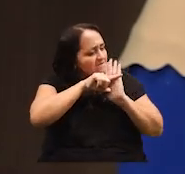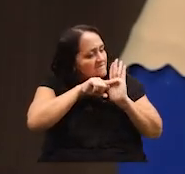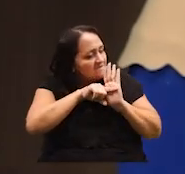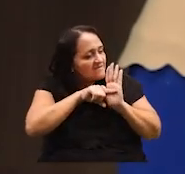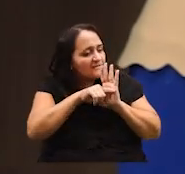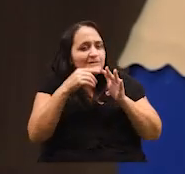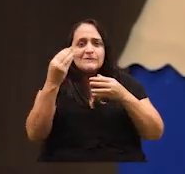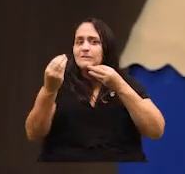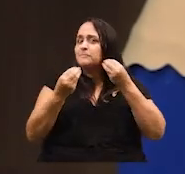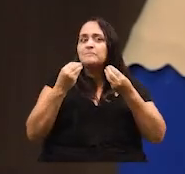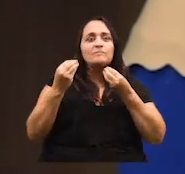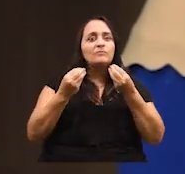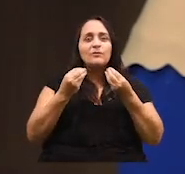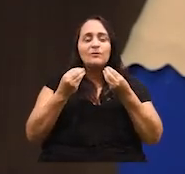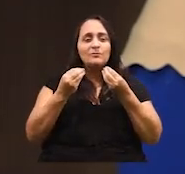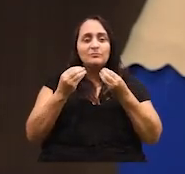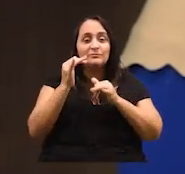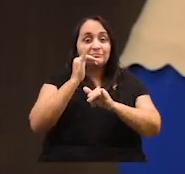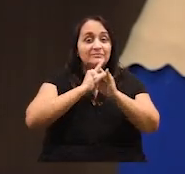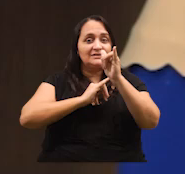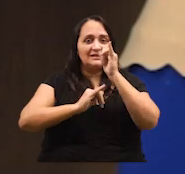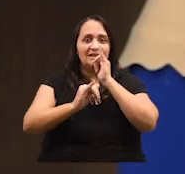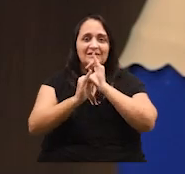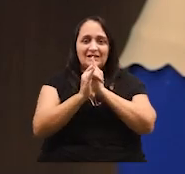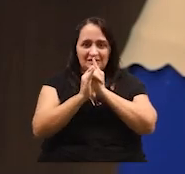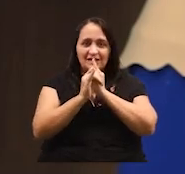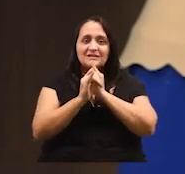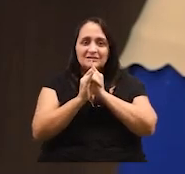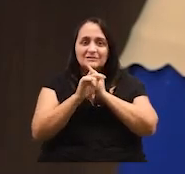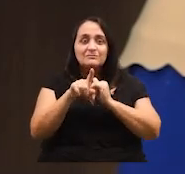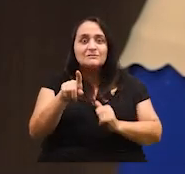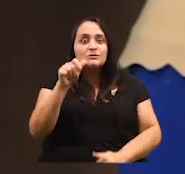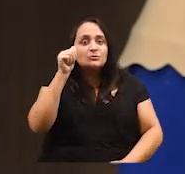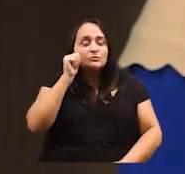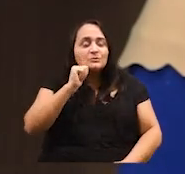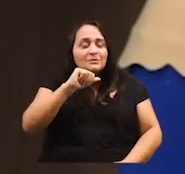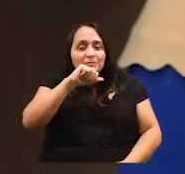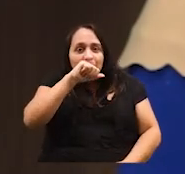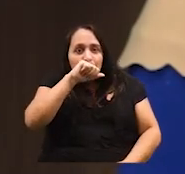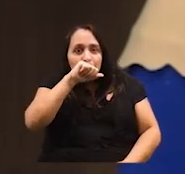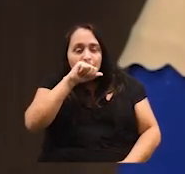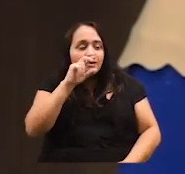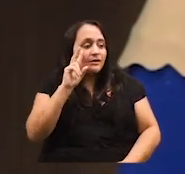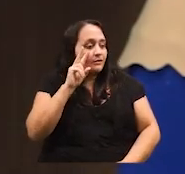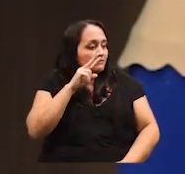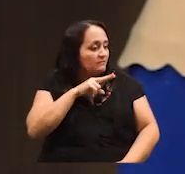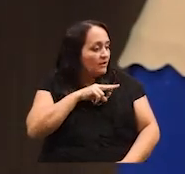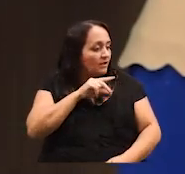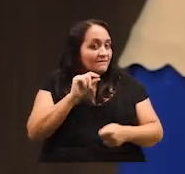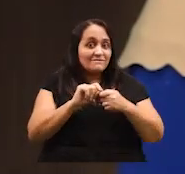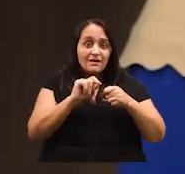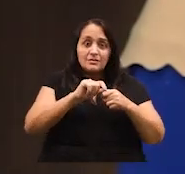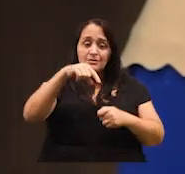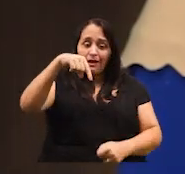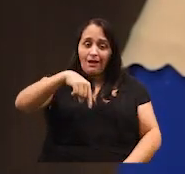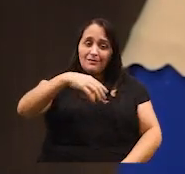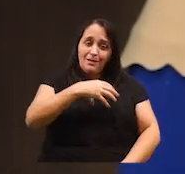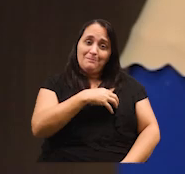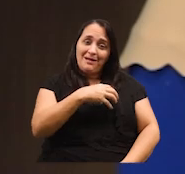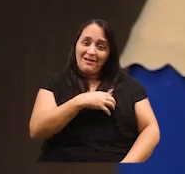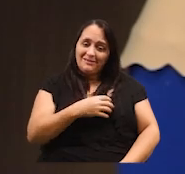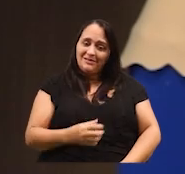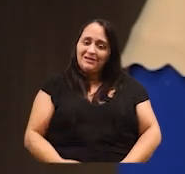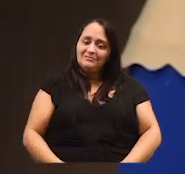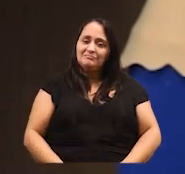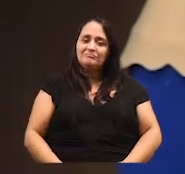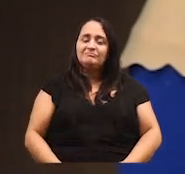internet, manda sua mãe preparar, porque é muito delicioso e é uma receita típica aqui da Bahia, tá? Então,